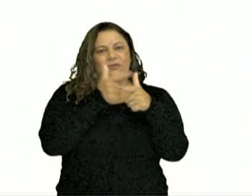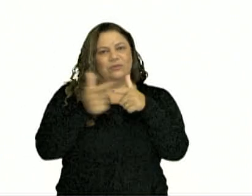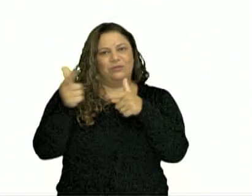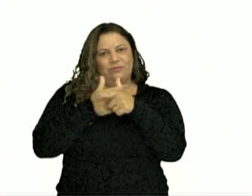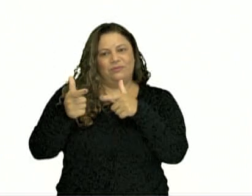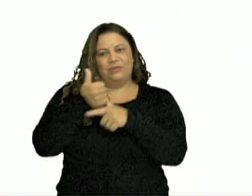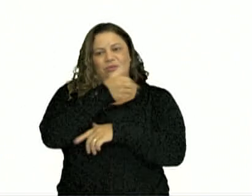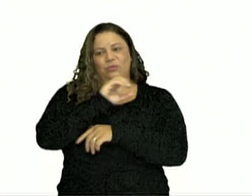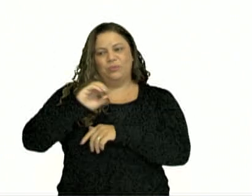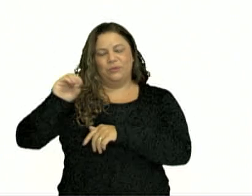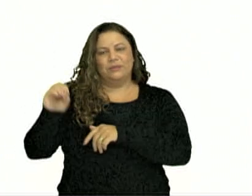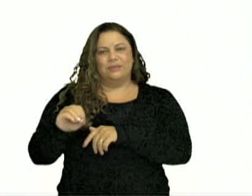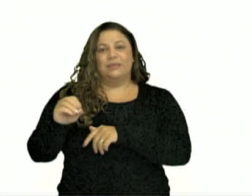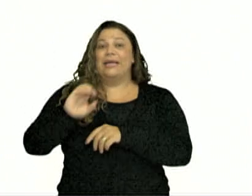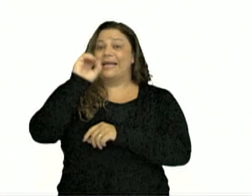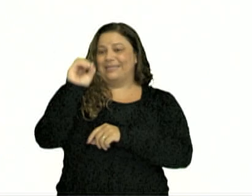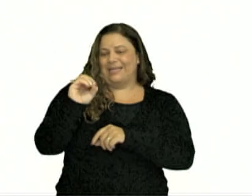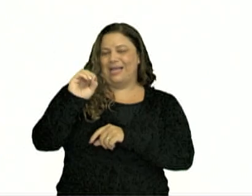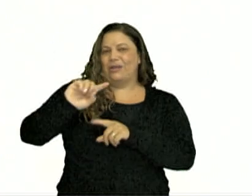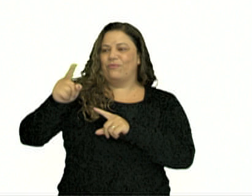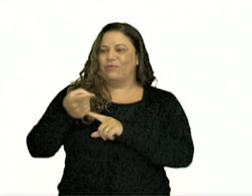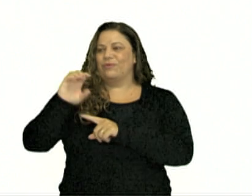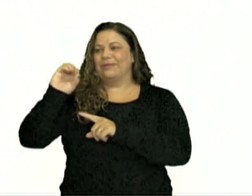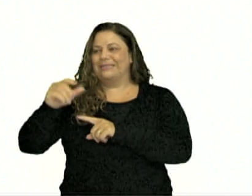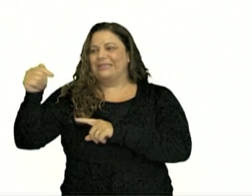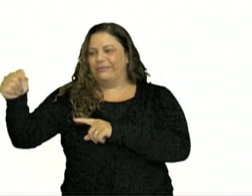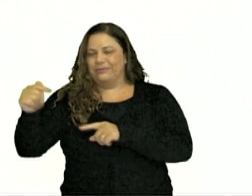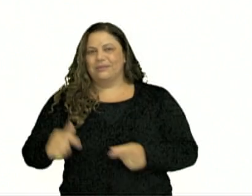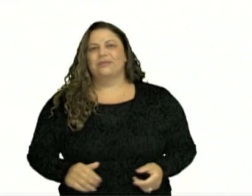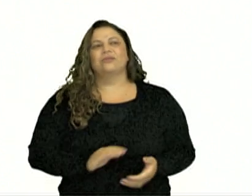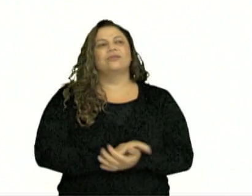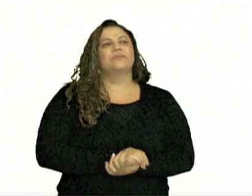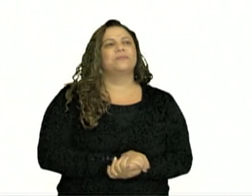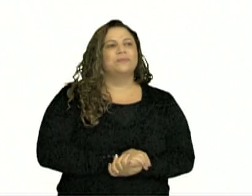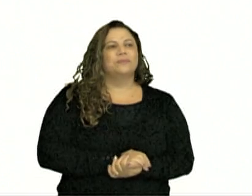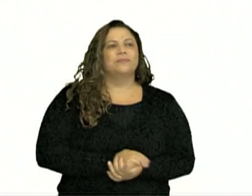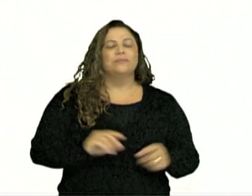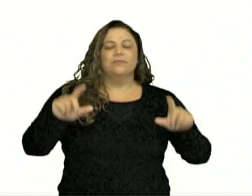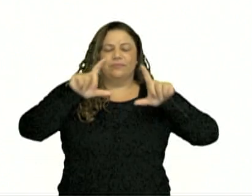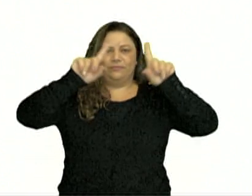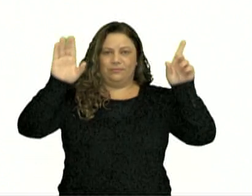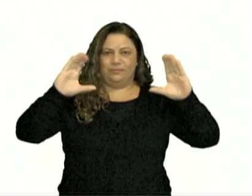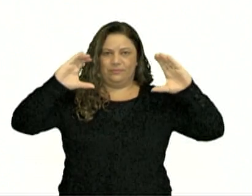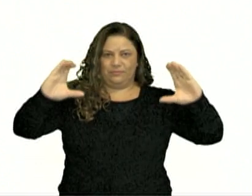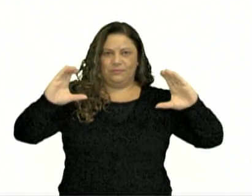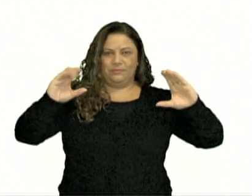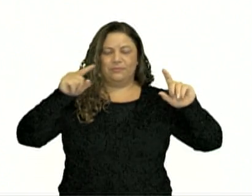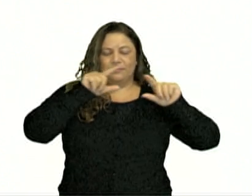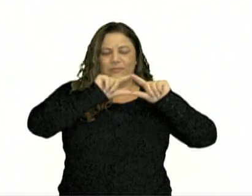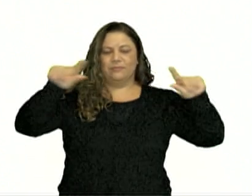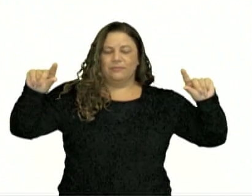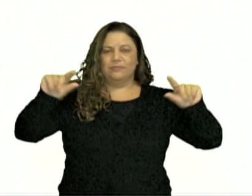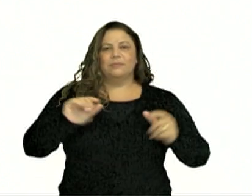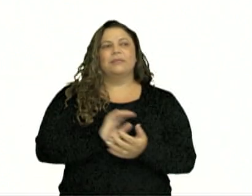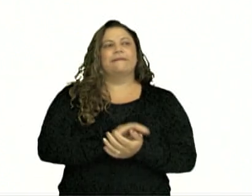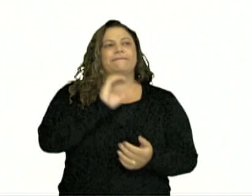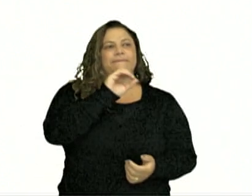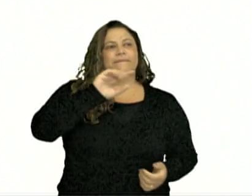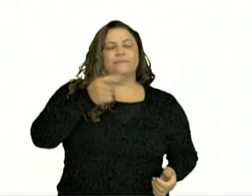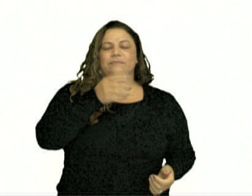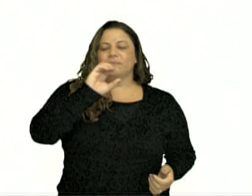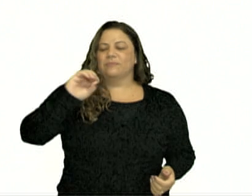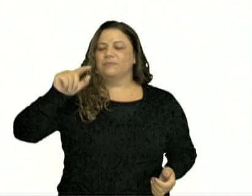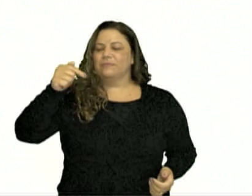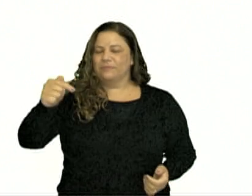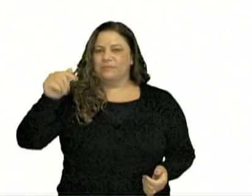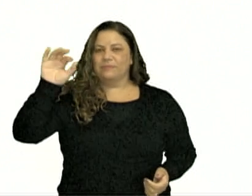100 vai dar 0,07. Então, aplicando aqui na nossa formulazinha, 0,07, o tempo